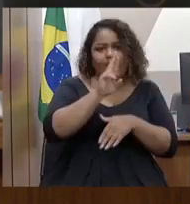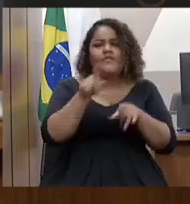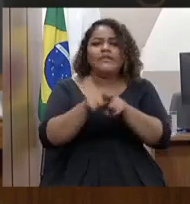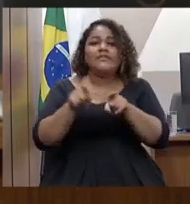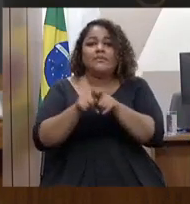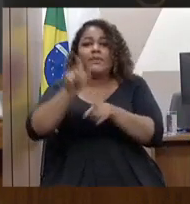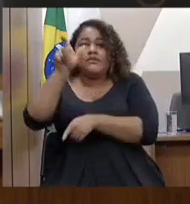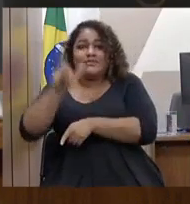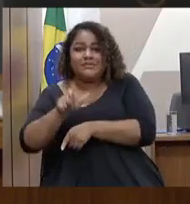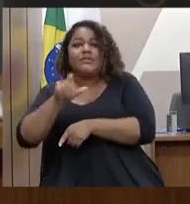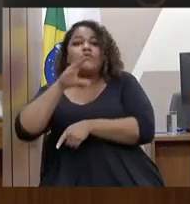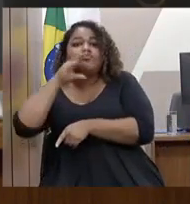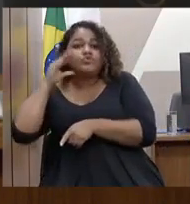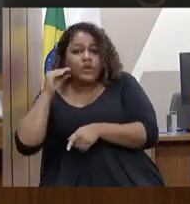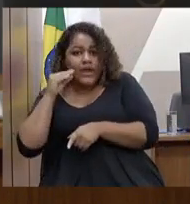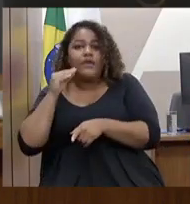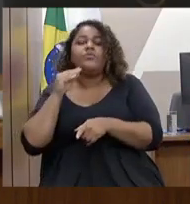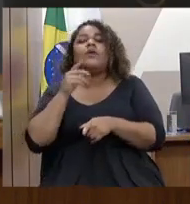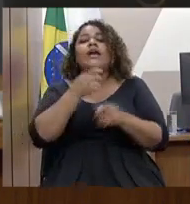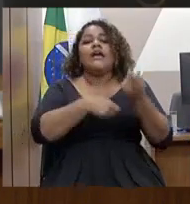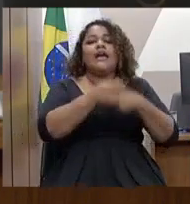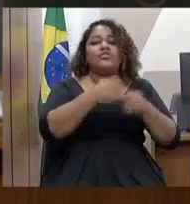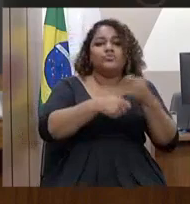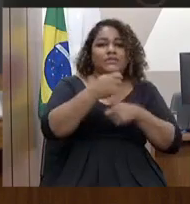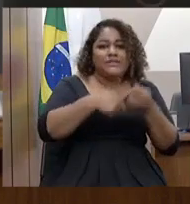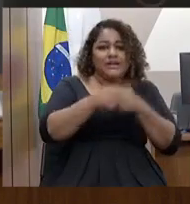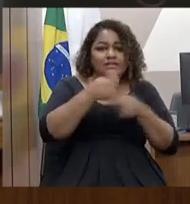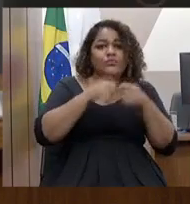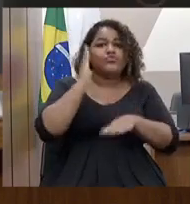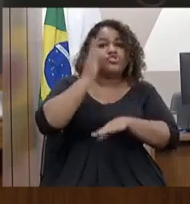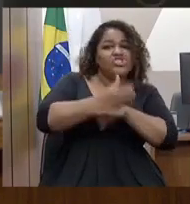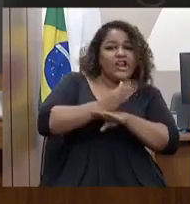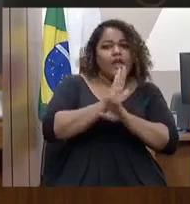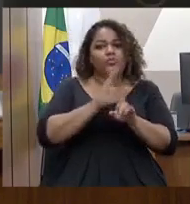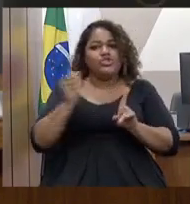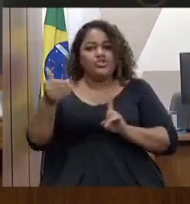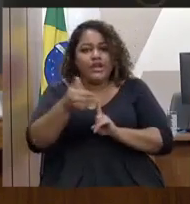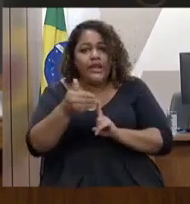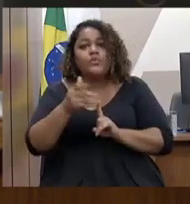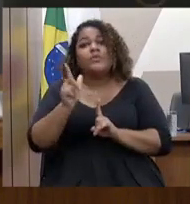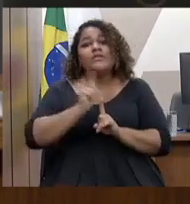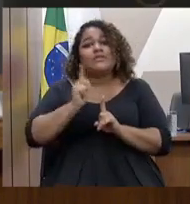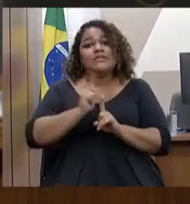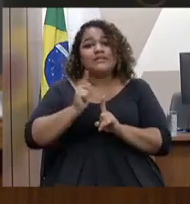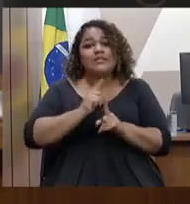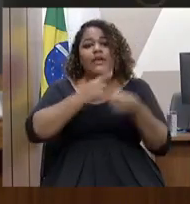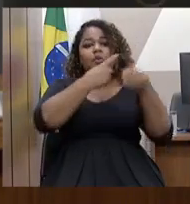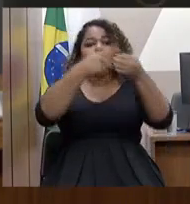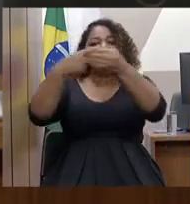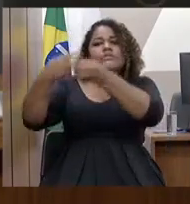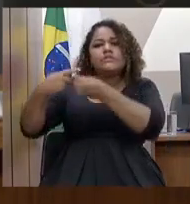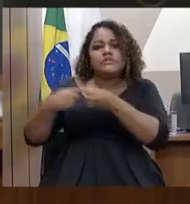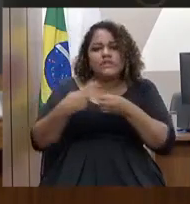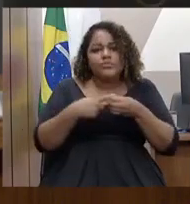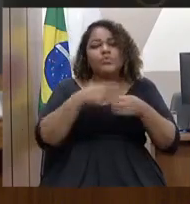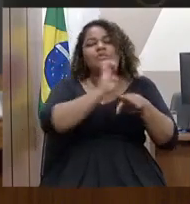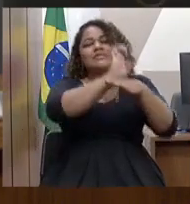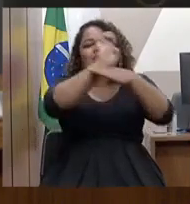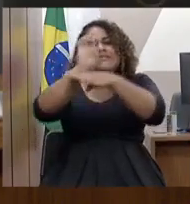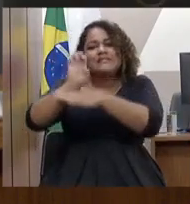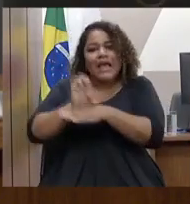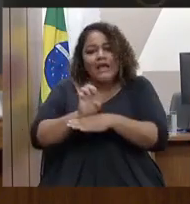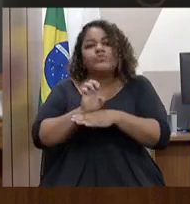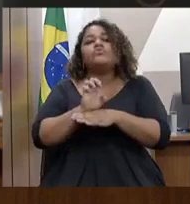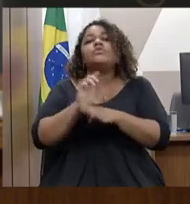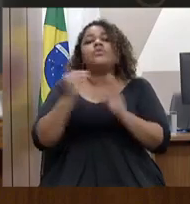externo da administração pública direta indireta dos Municípios Distrito Federal dos Estados da união e na forma da Lei outras controvérsias